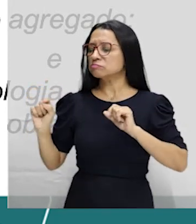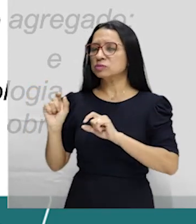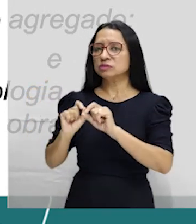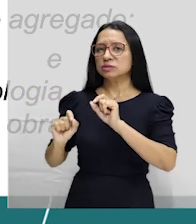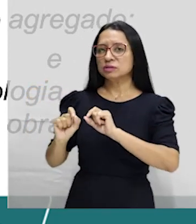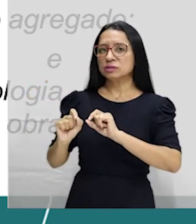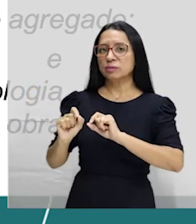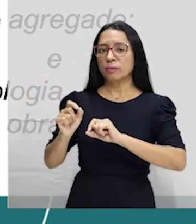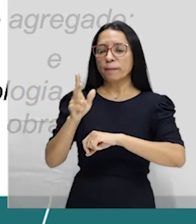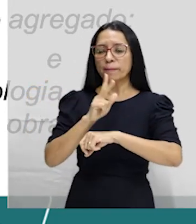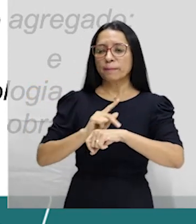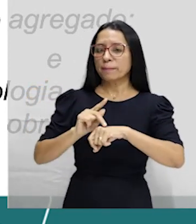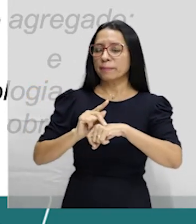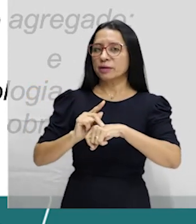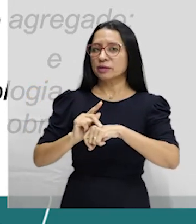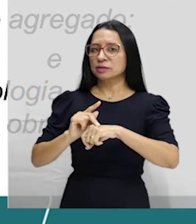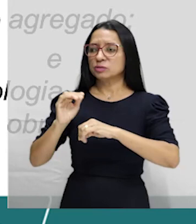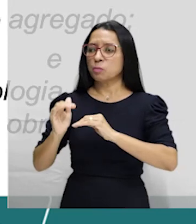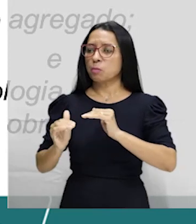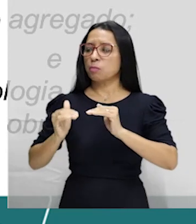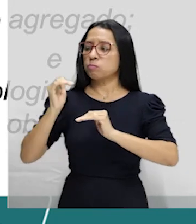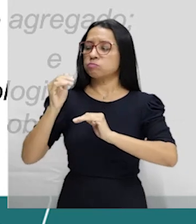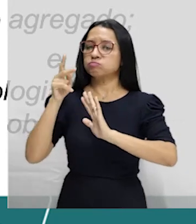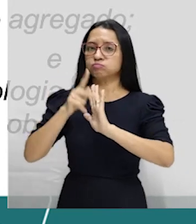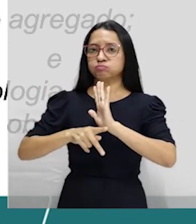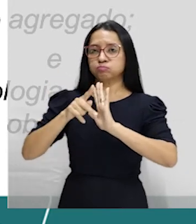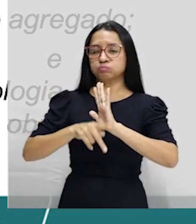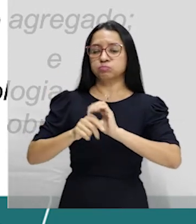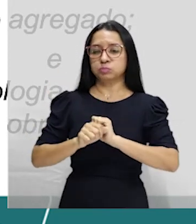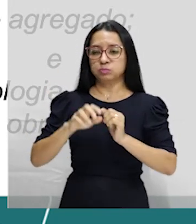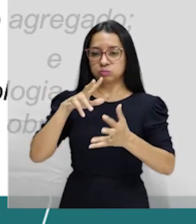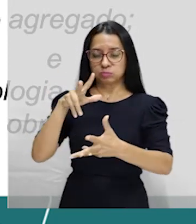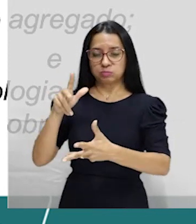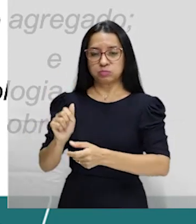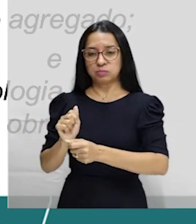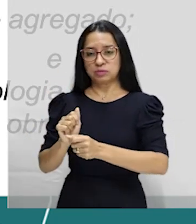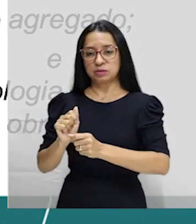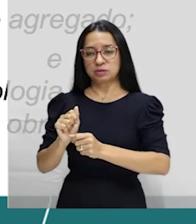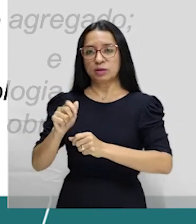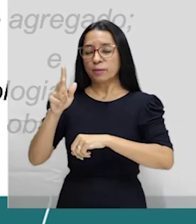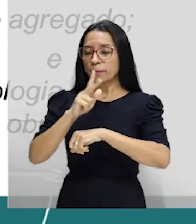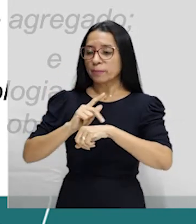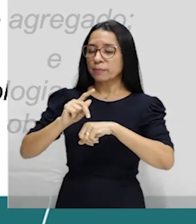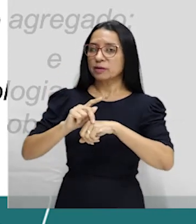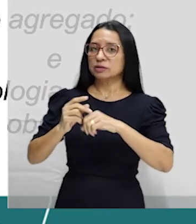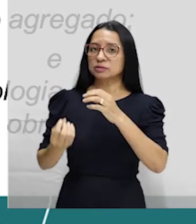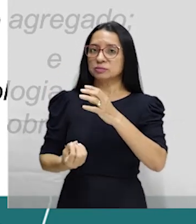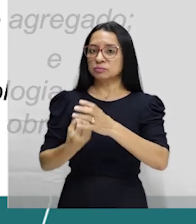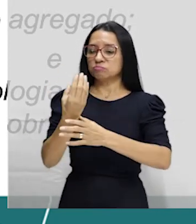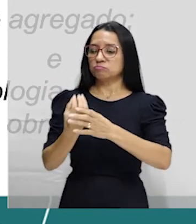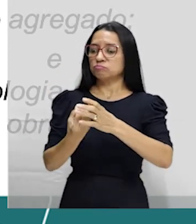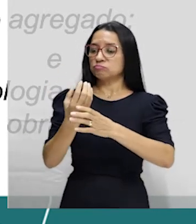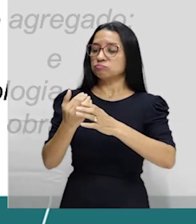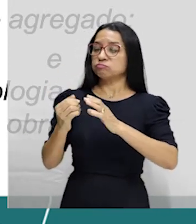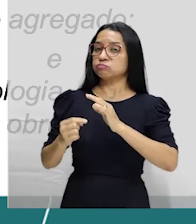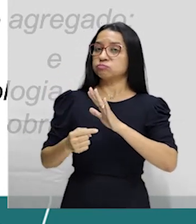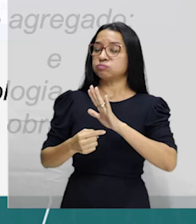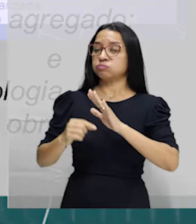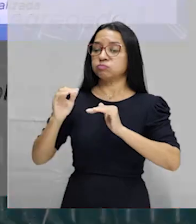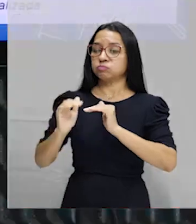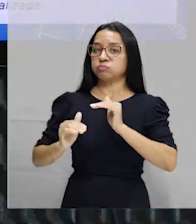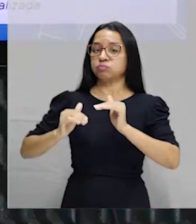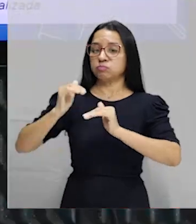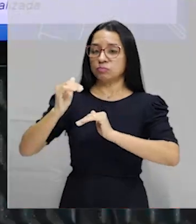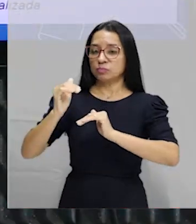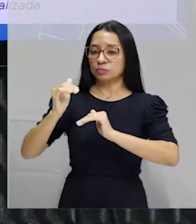que vão ter, primeiramente, elevados indicadores socioeconômicos. São países que vão se destacar na produção de mercadorias de alto valor